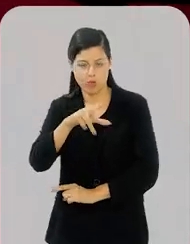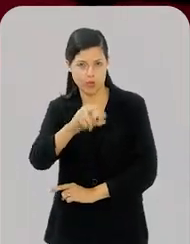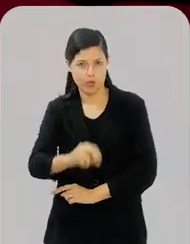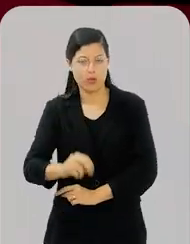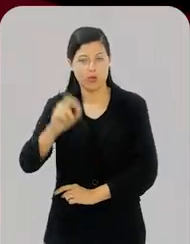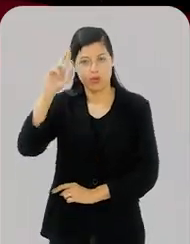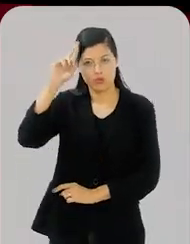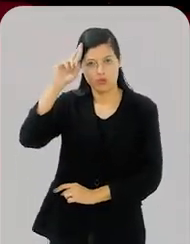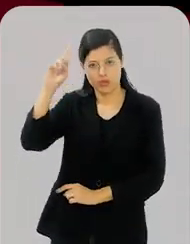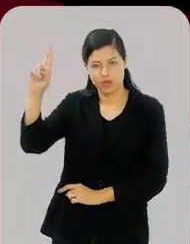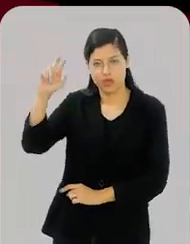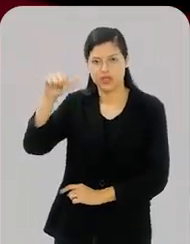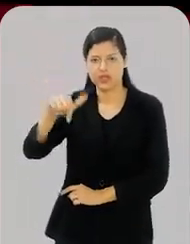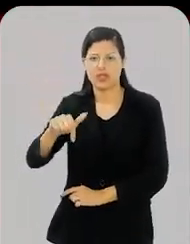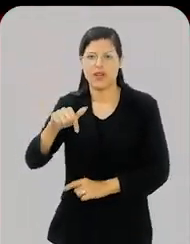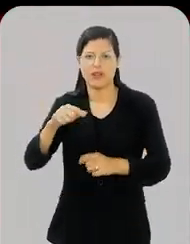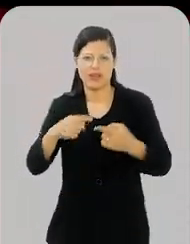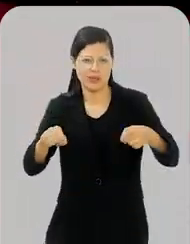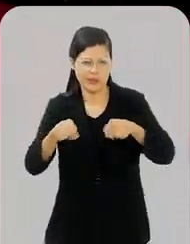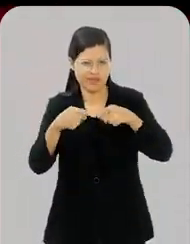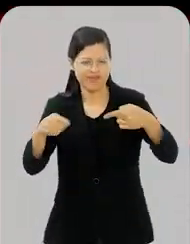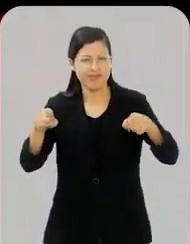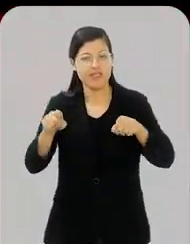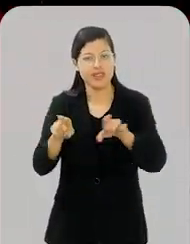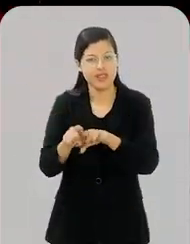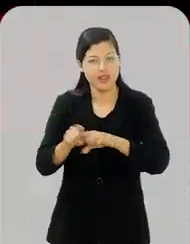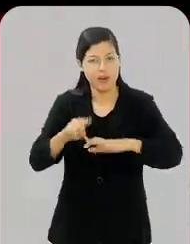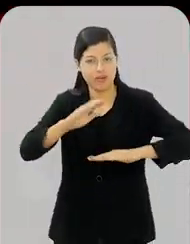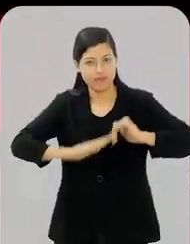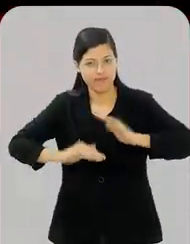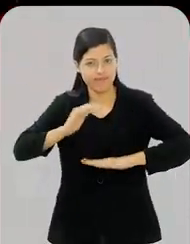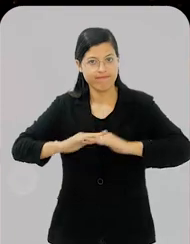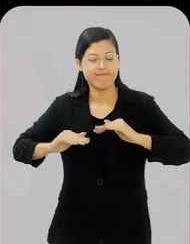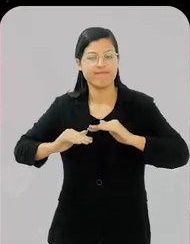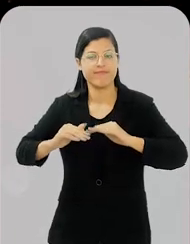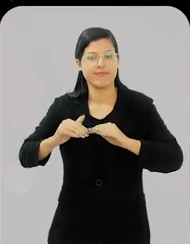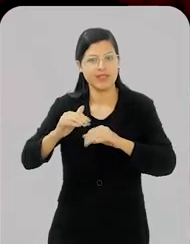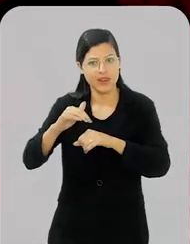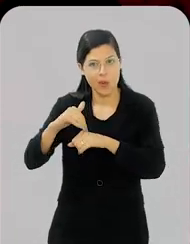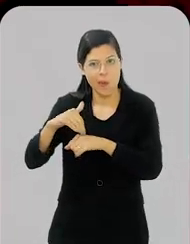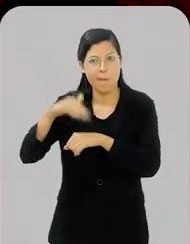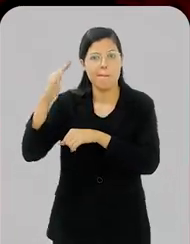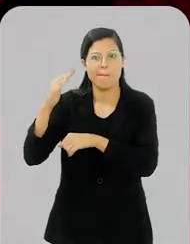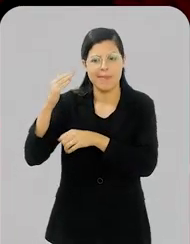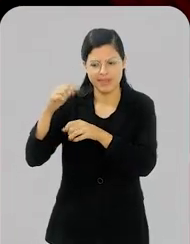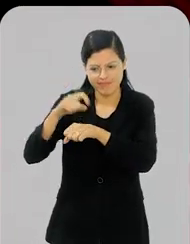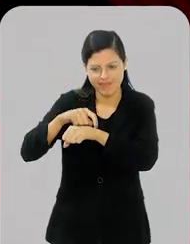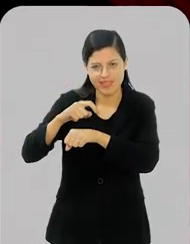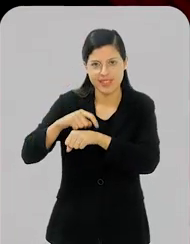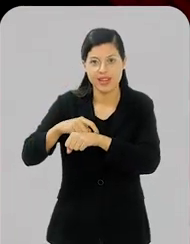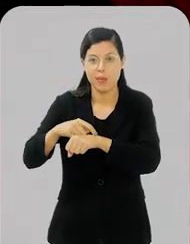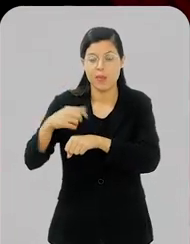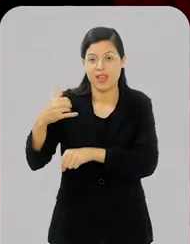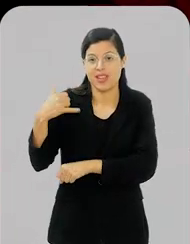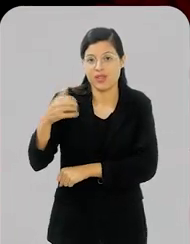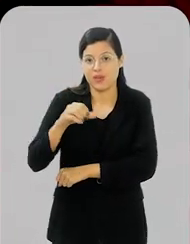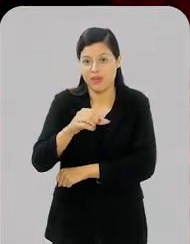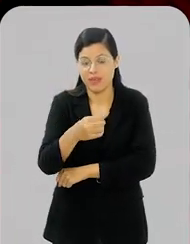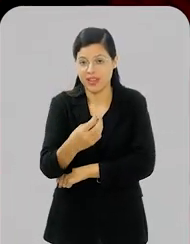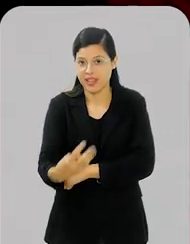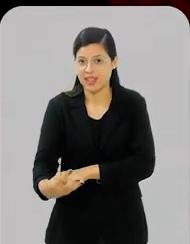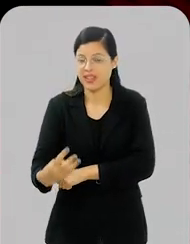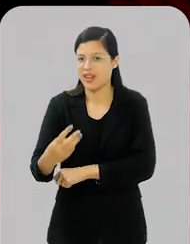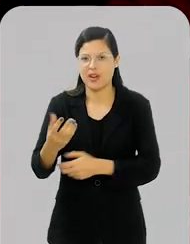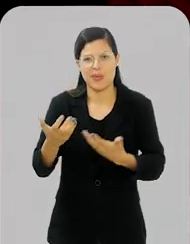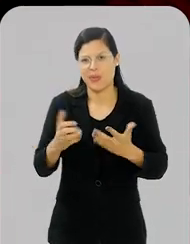Furlaneto, chefe da divisão de ópera e funcionário mais antigo do Teatro Municipal. Aos 93 anos, ele não quer nem